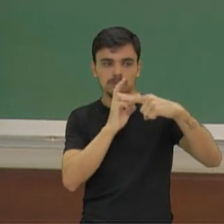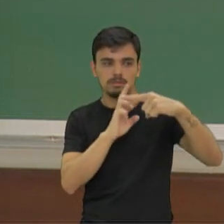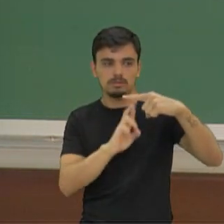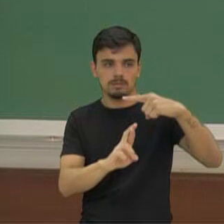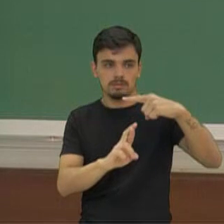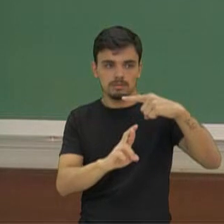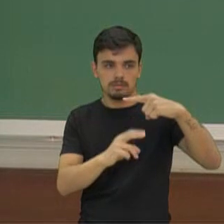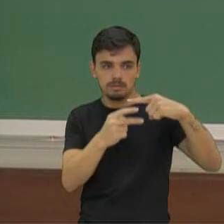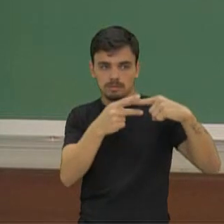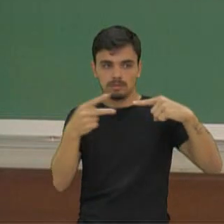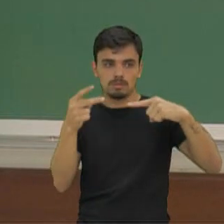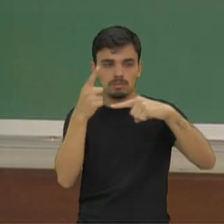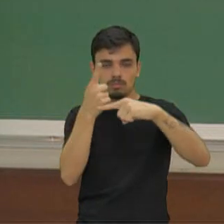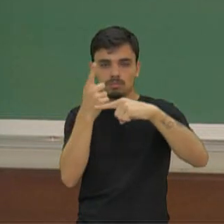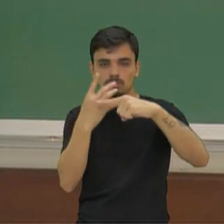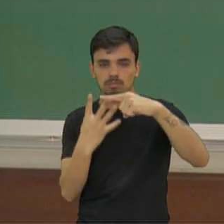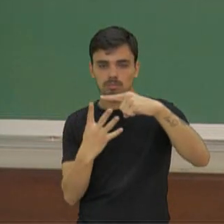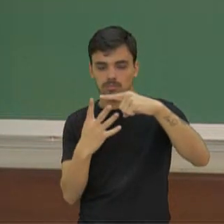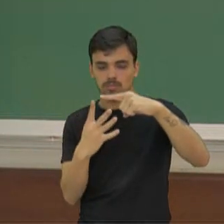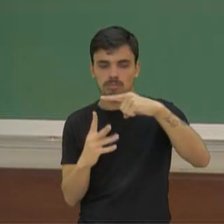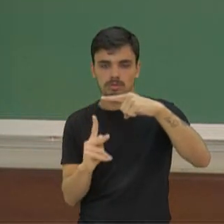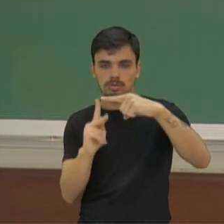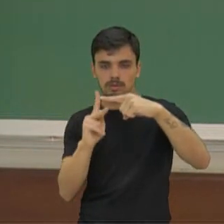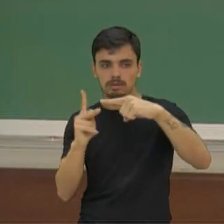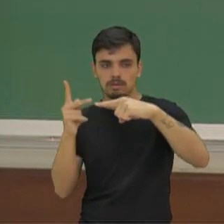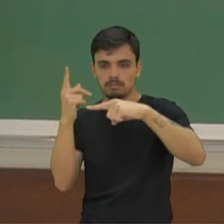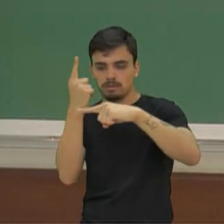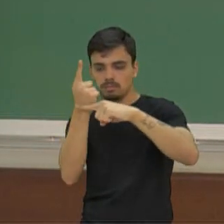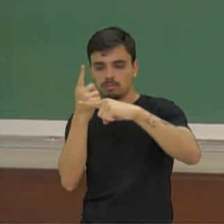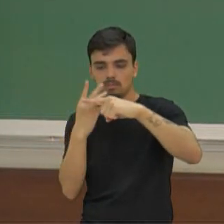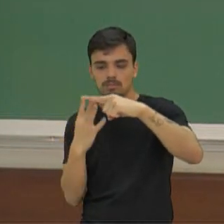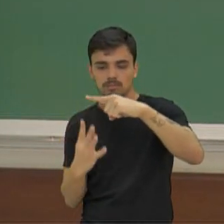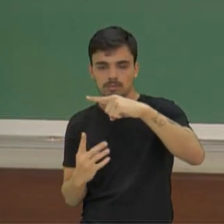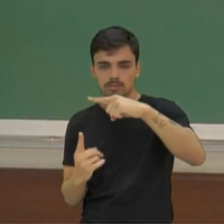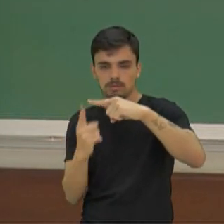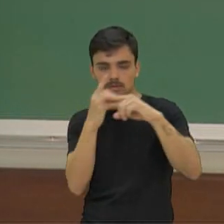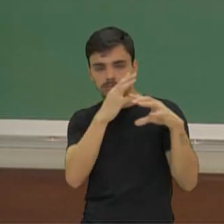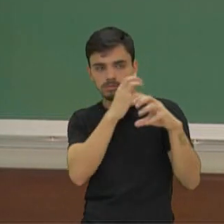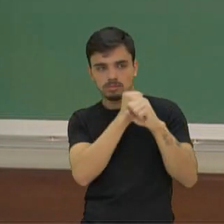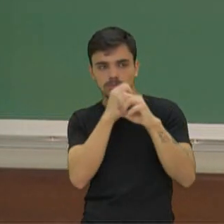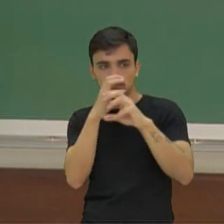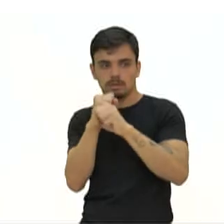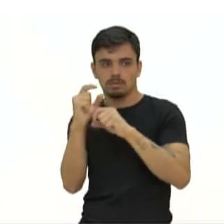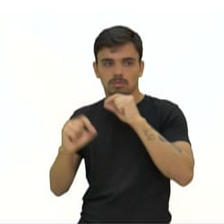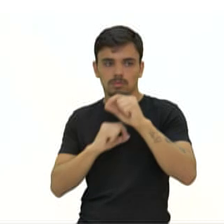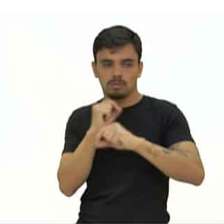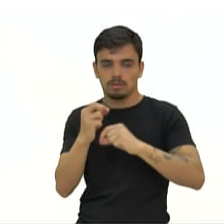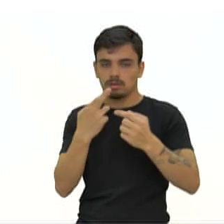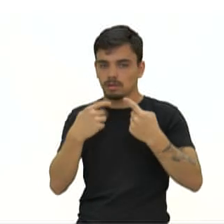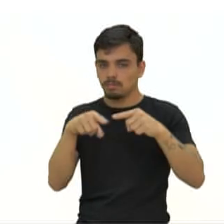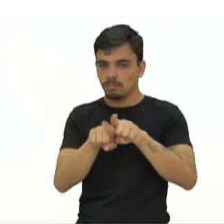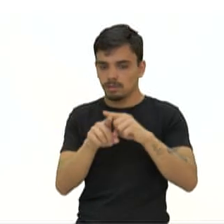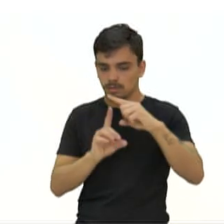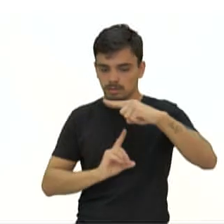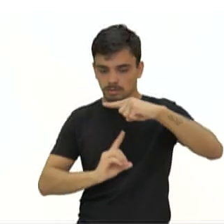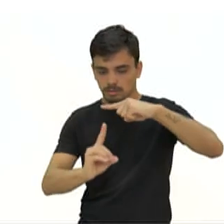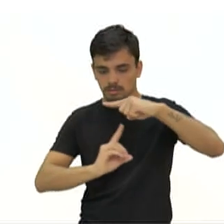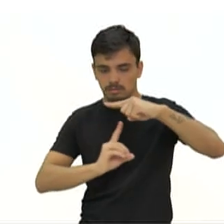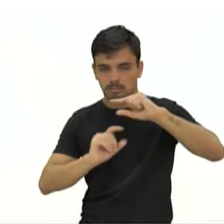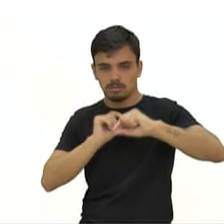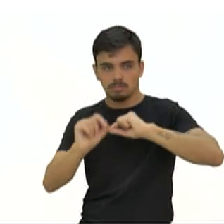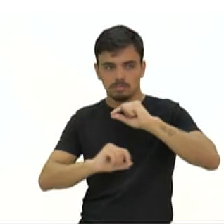é 1 sobre 4K mais 1 sobre 4K. Somando aqui as frações, repete o denominador,